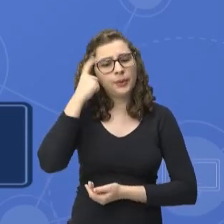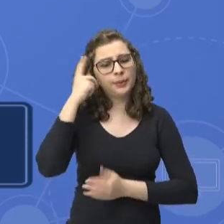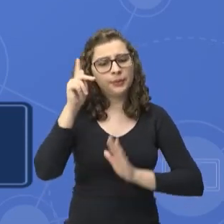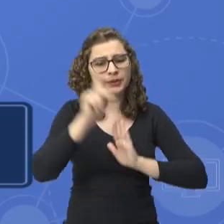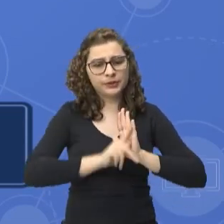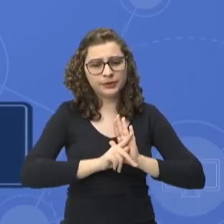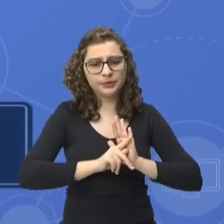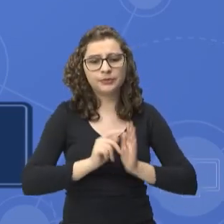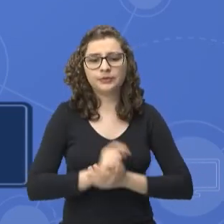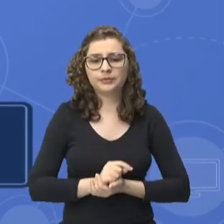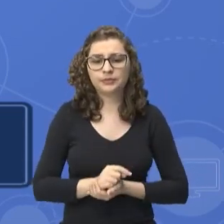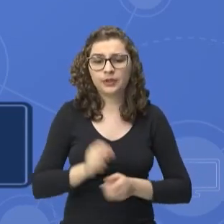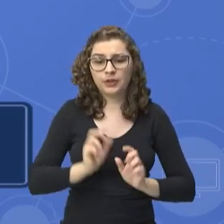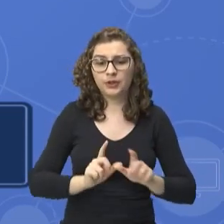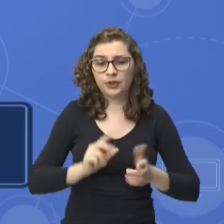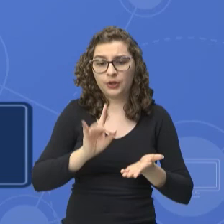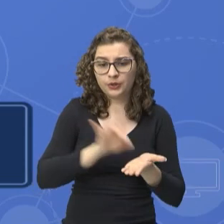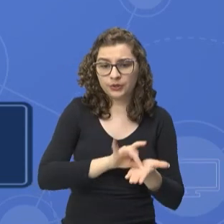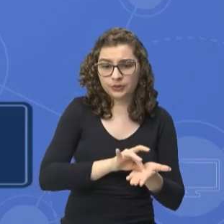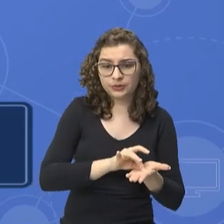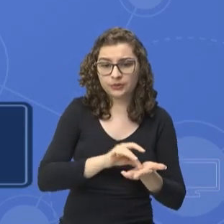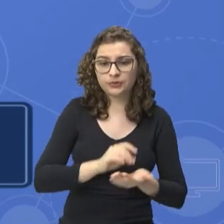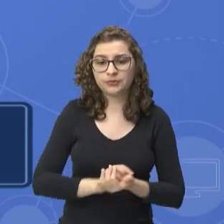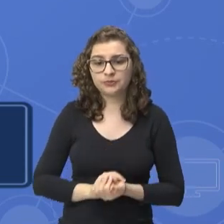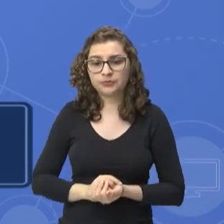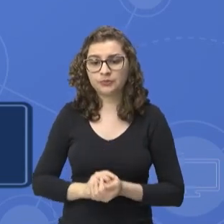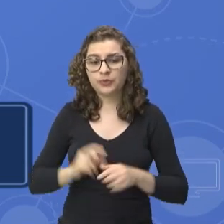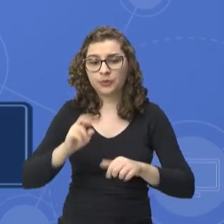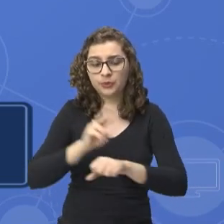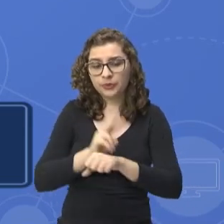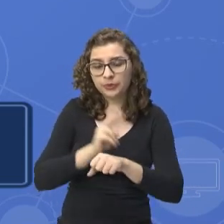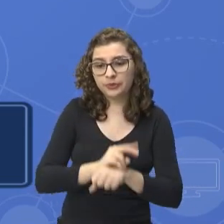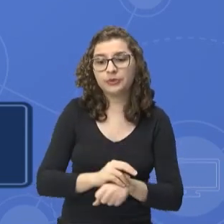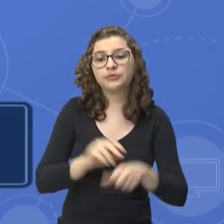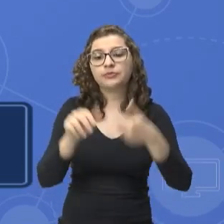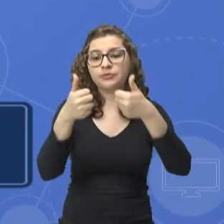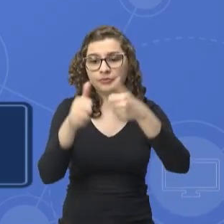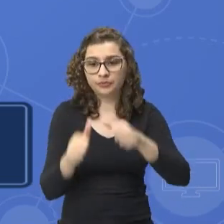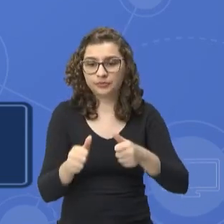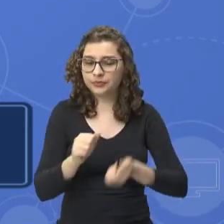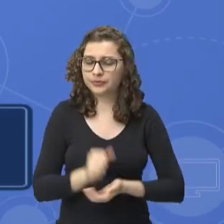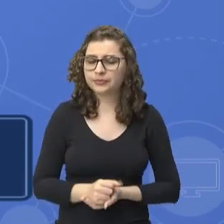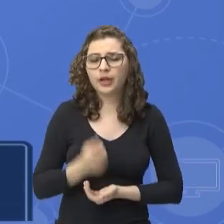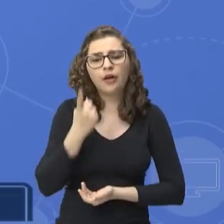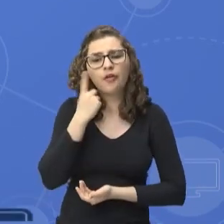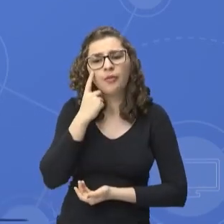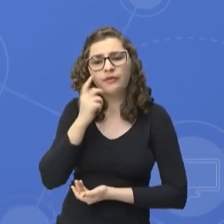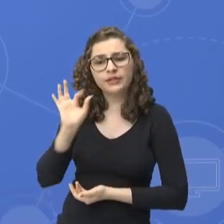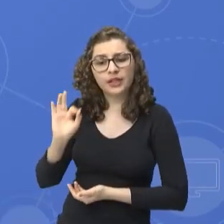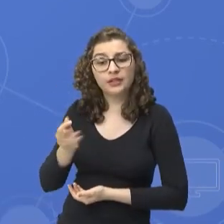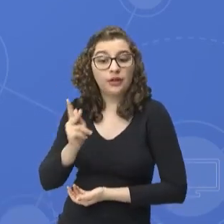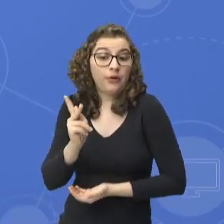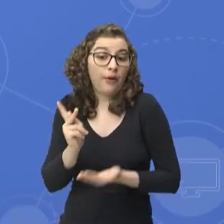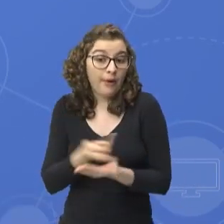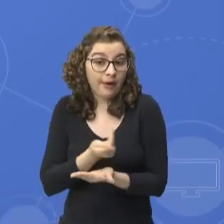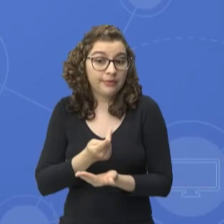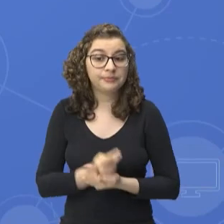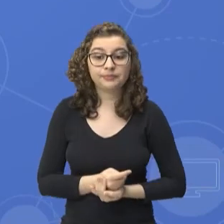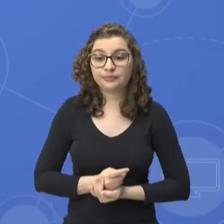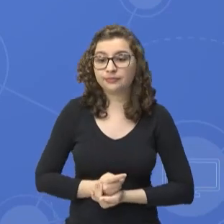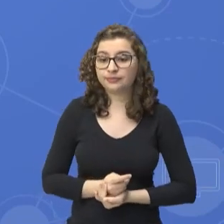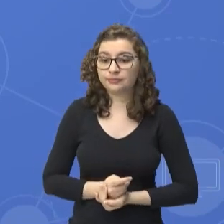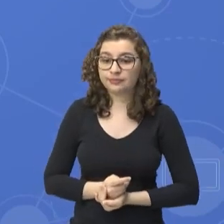execução, monitoramento e avaliação. Certo, Poliana? Vamos então ver se a Poliana tem razão.